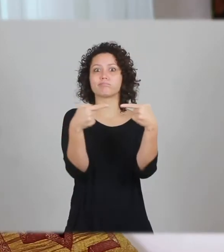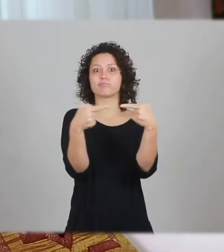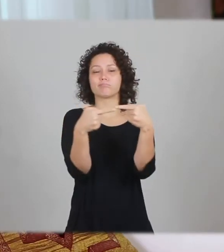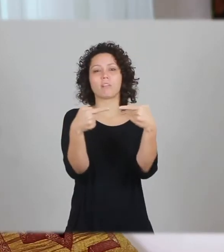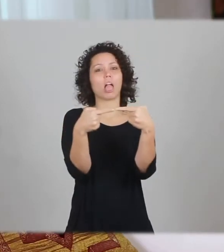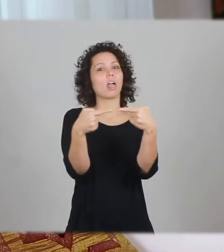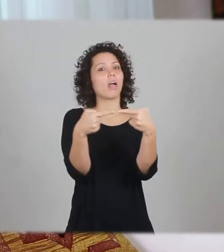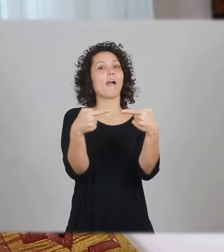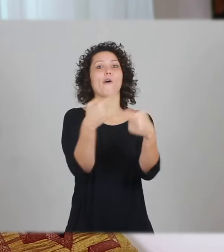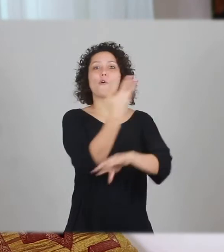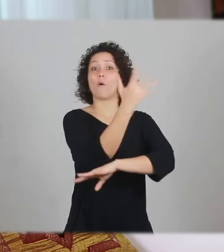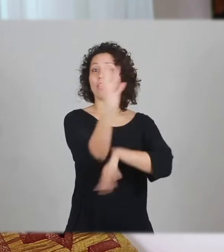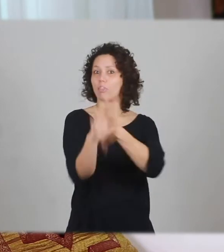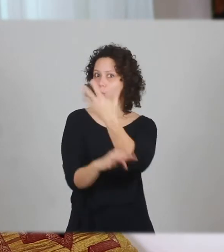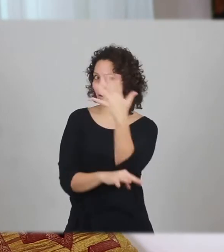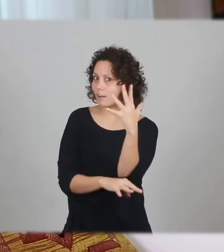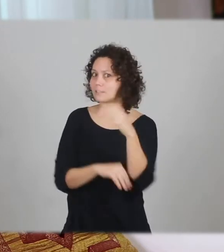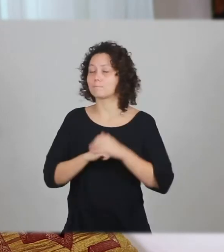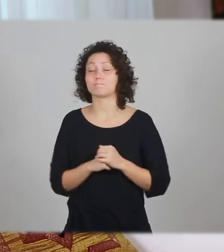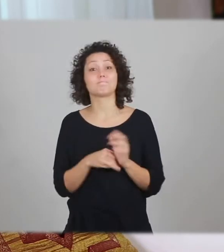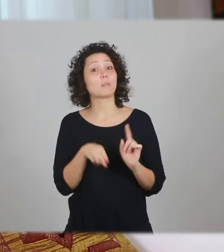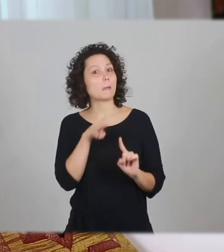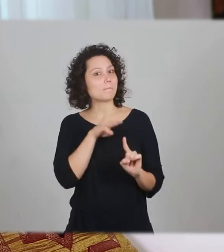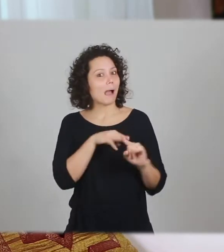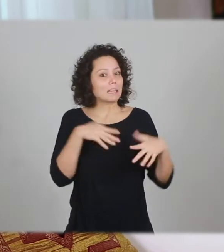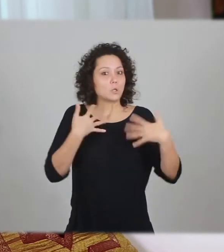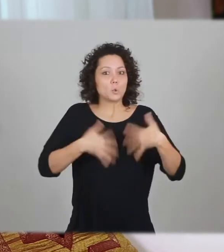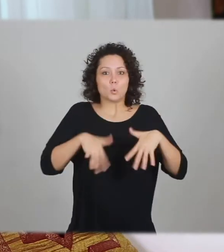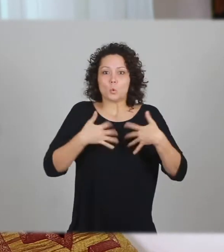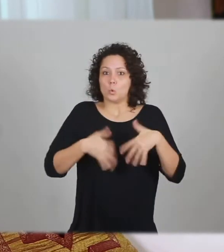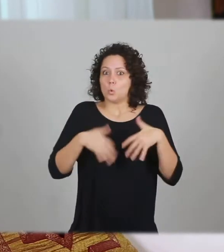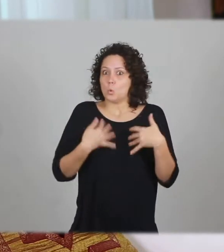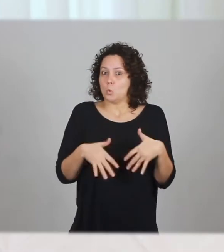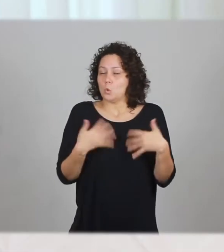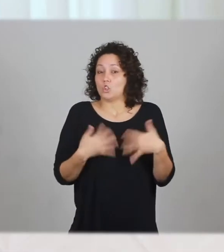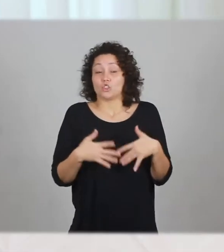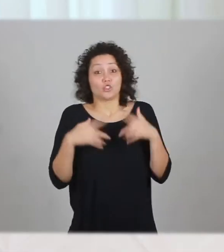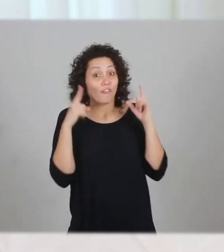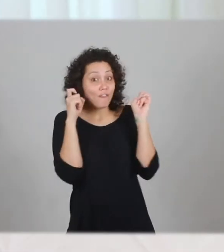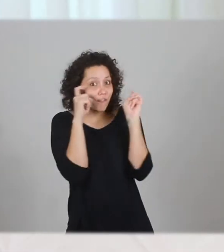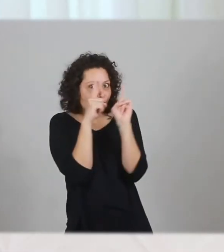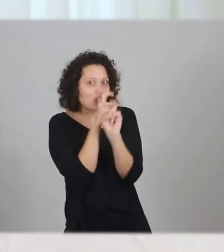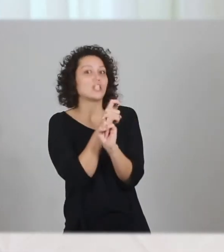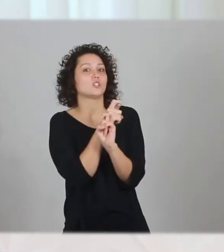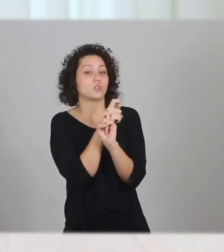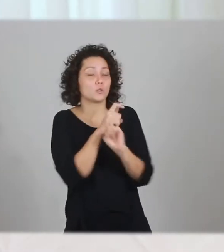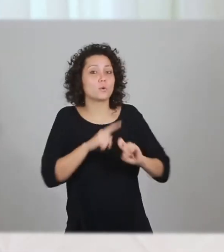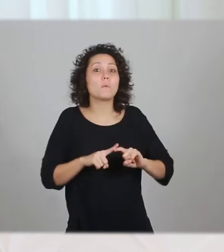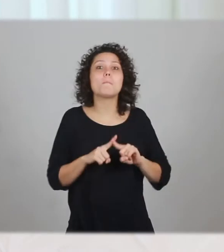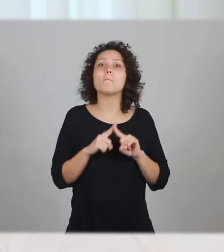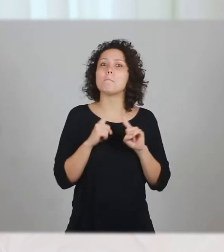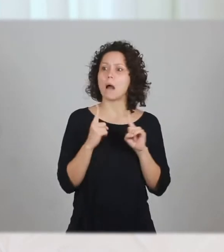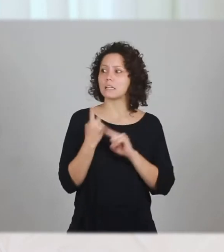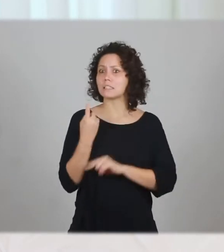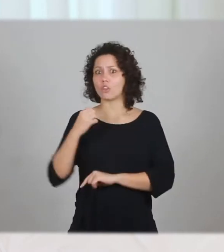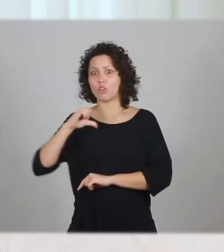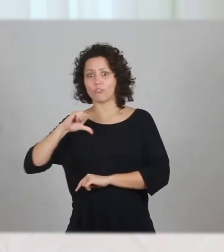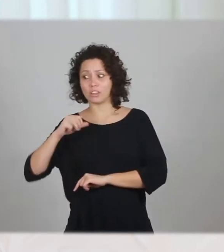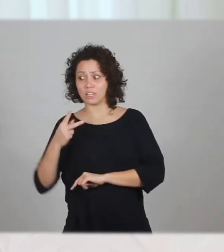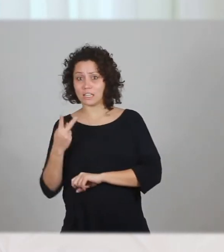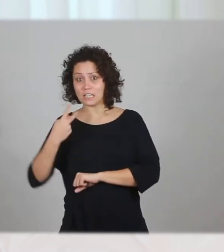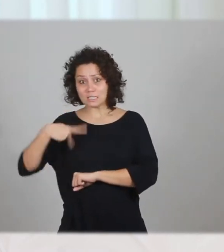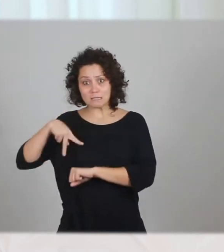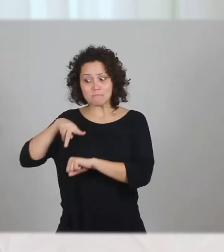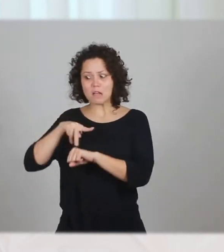pode ver, são metas ambiciosas que, por enquanto, ainda estão distantes do mundo real, mas é um grande passo dado pelos 193